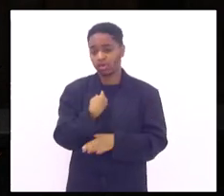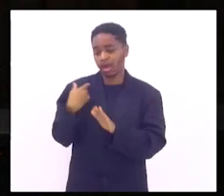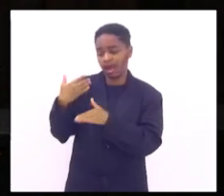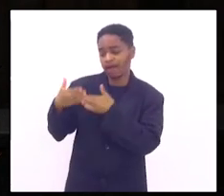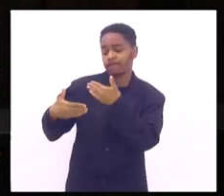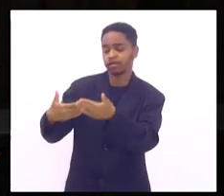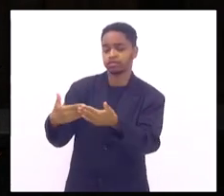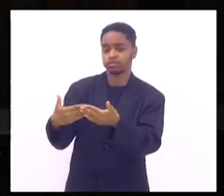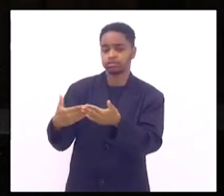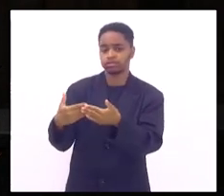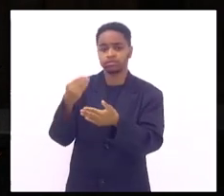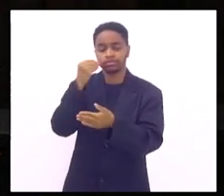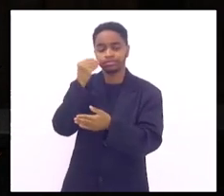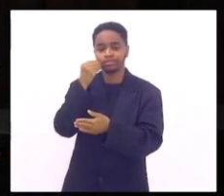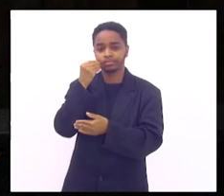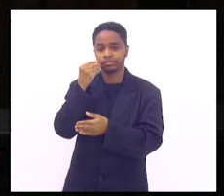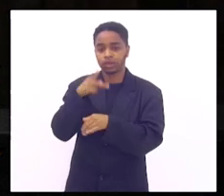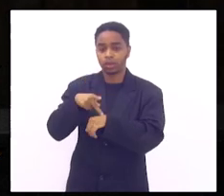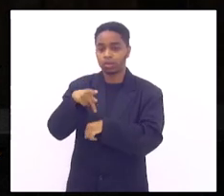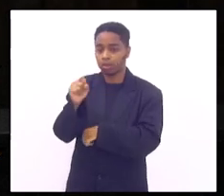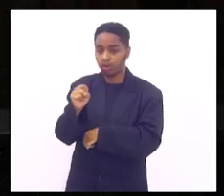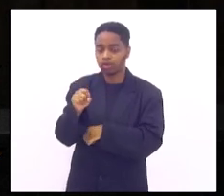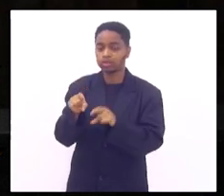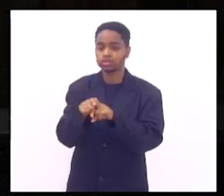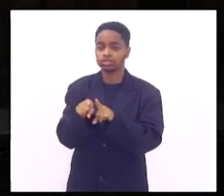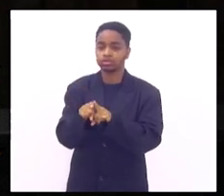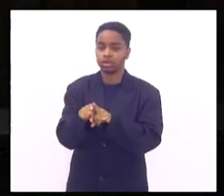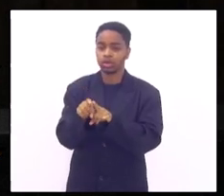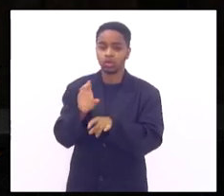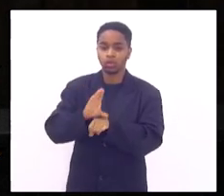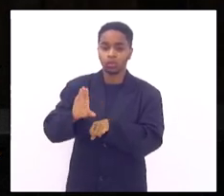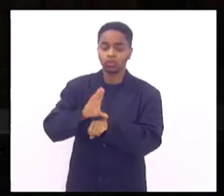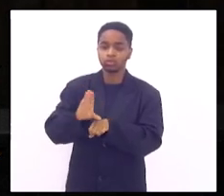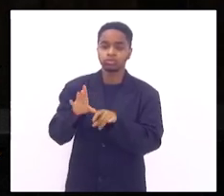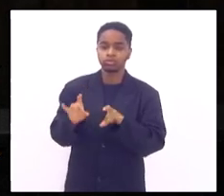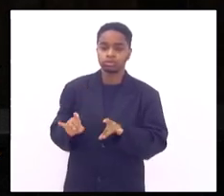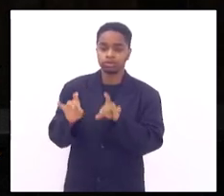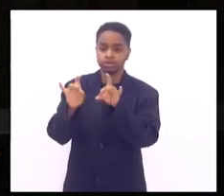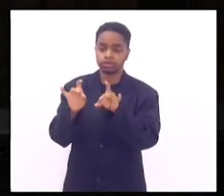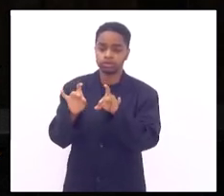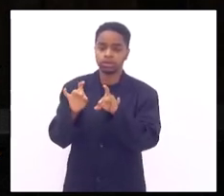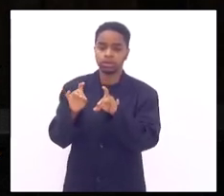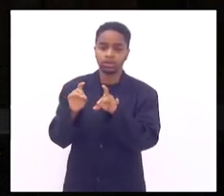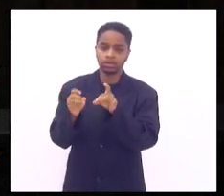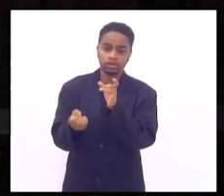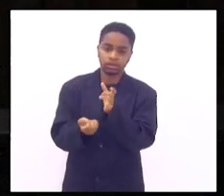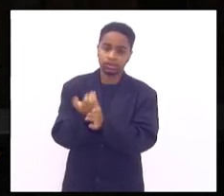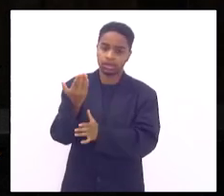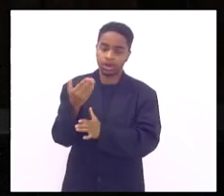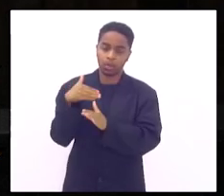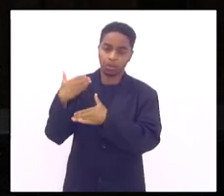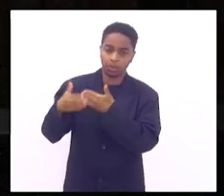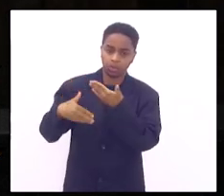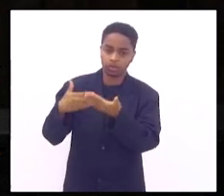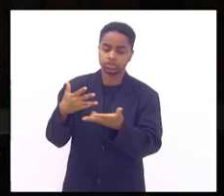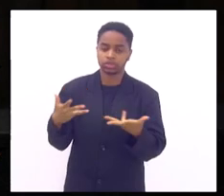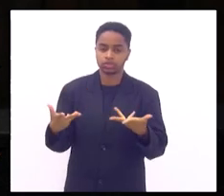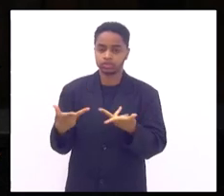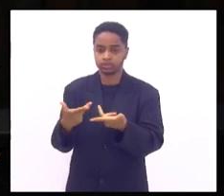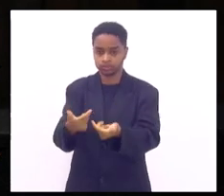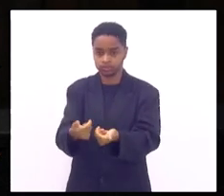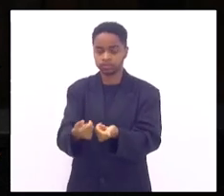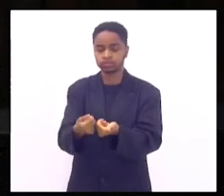pouquinho. Vamos entrar na pós-graduação e na especialização e vamos montar um grande processo de